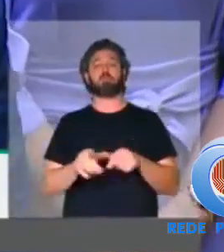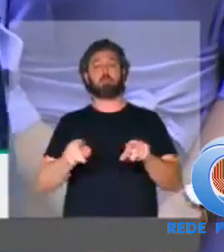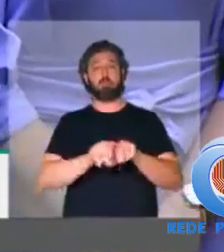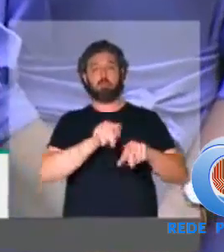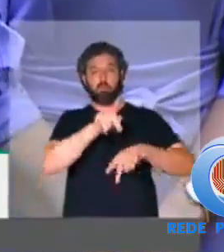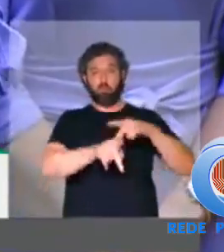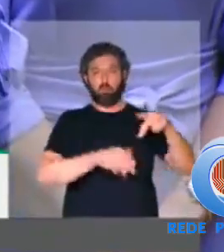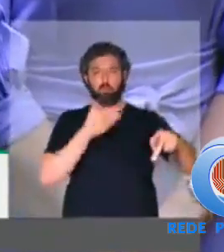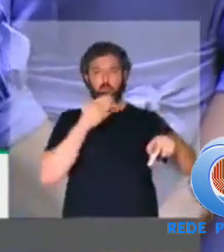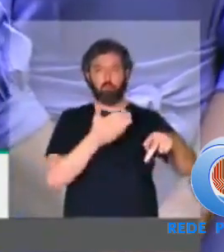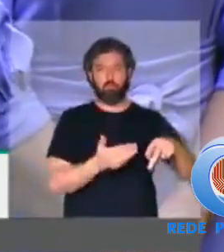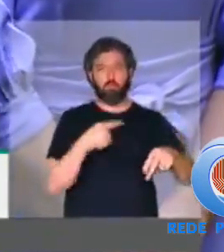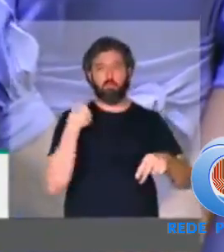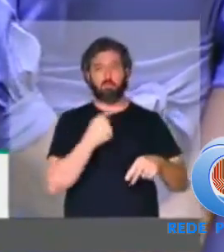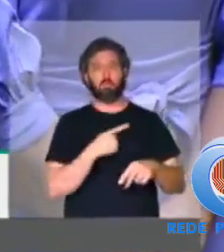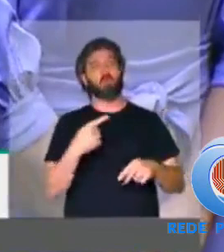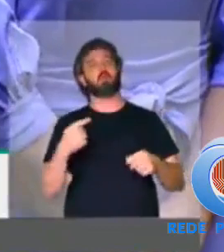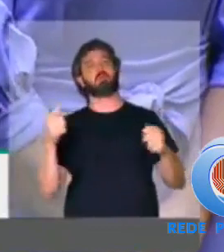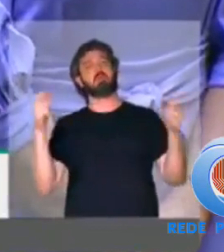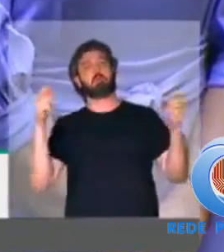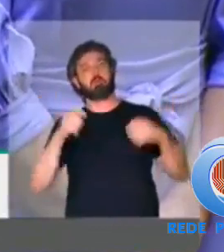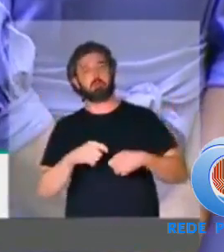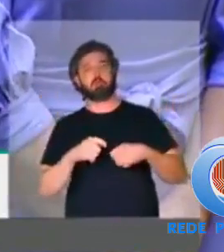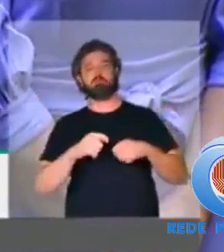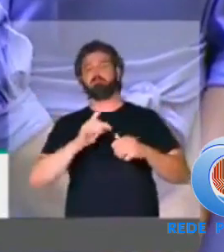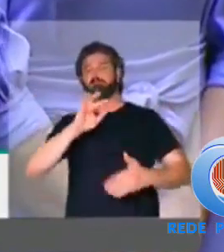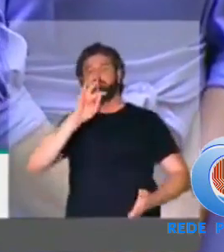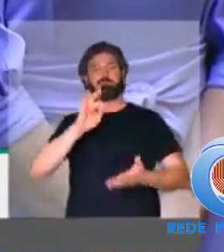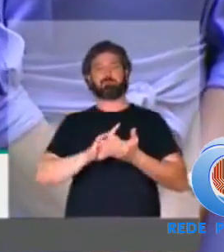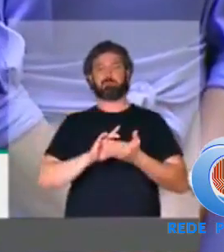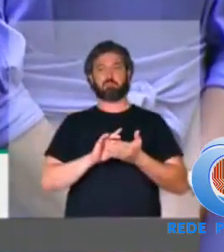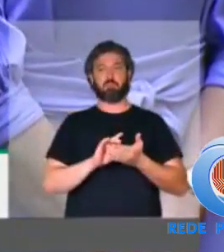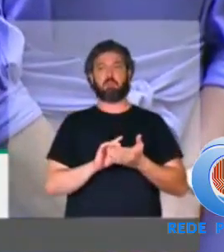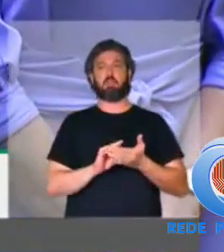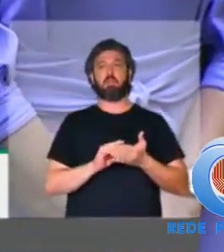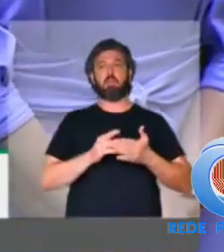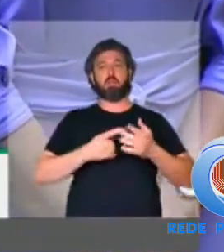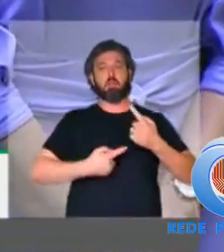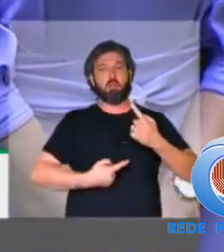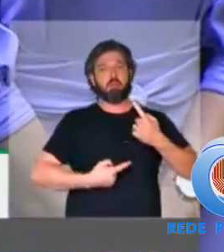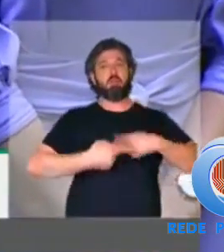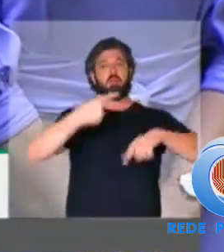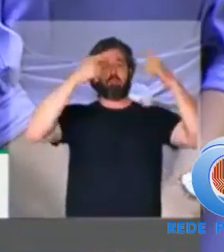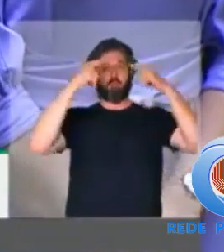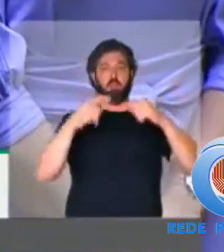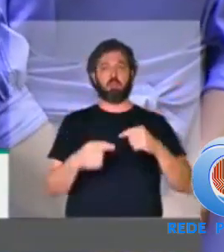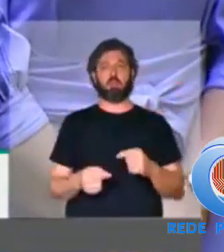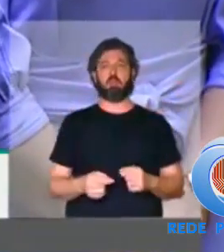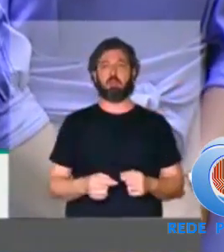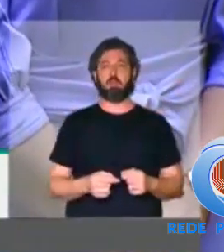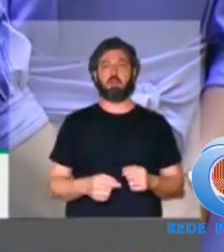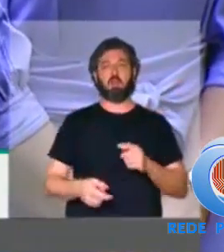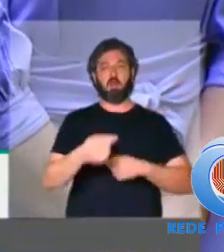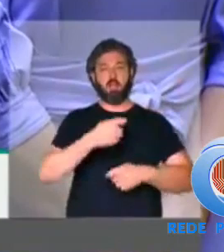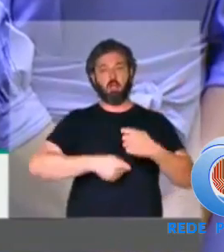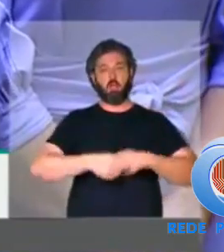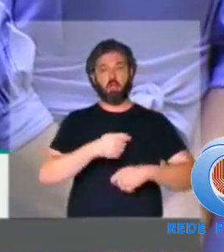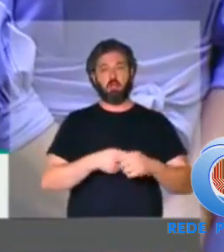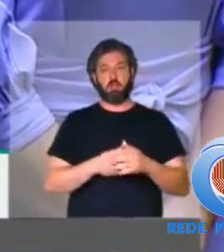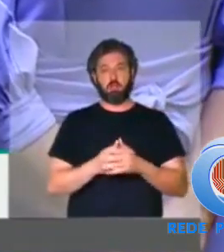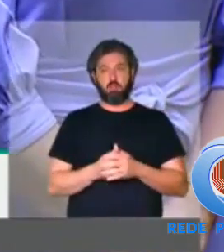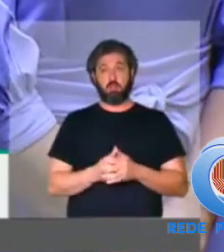dos brasileiros, que a gente possa definitivamente alavancar a esta